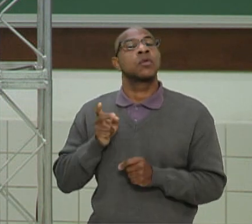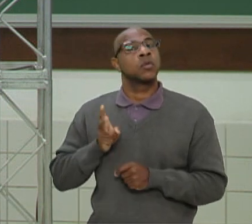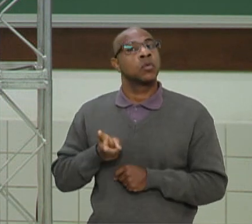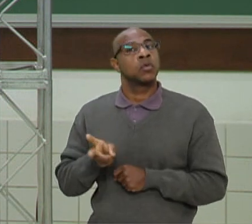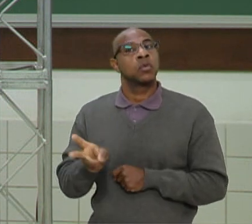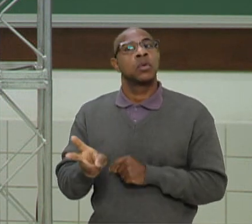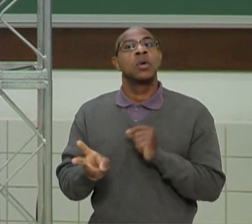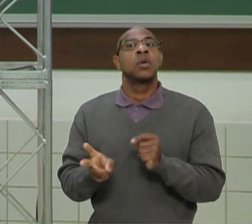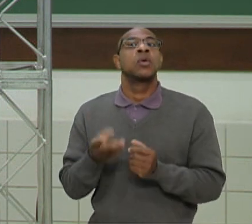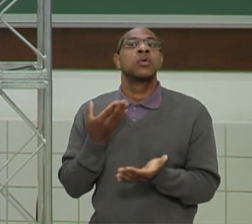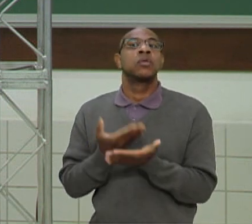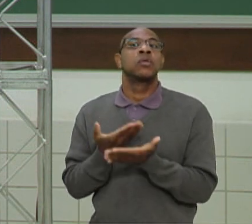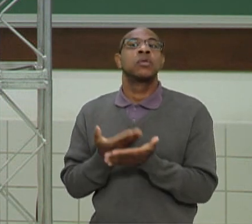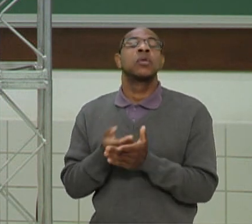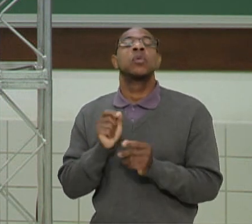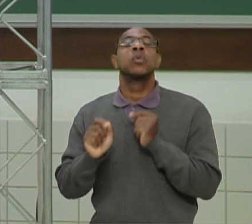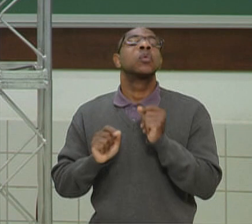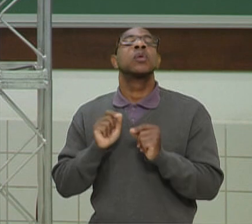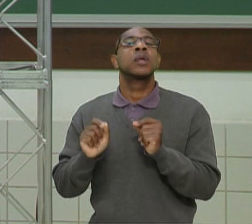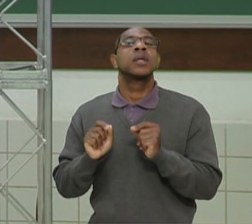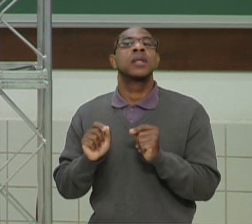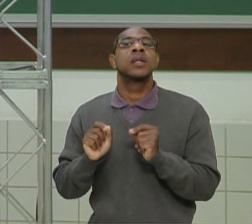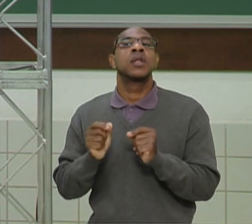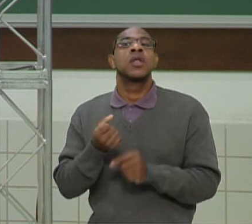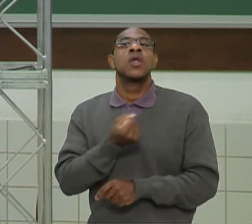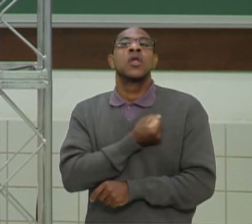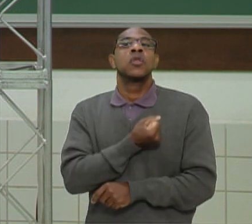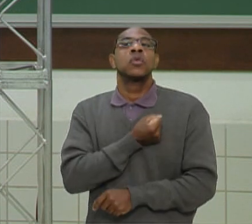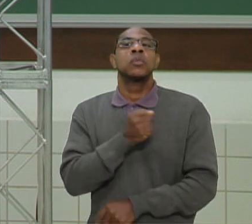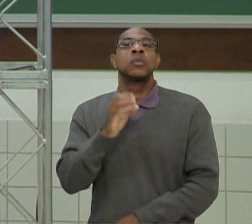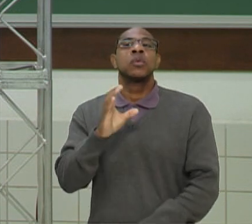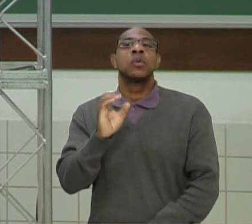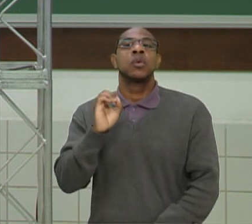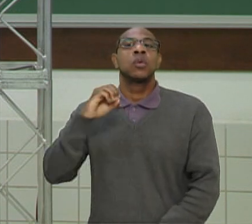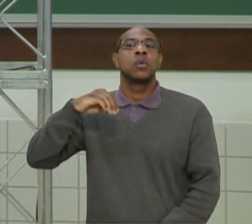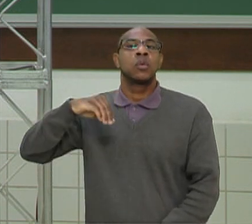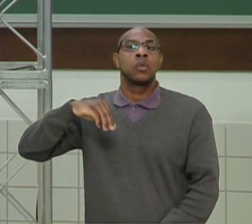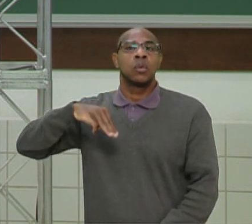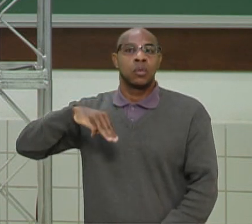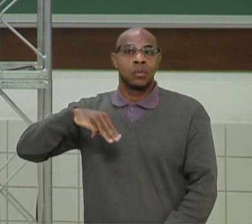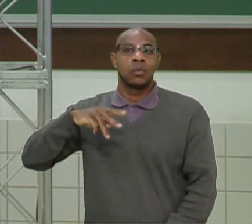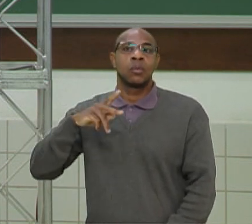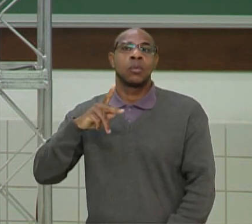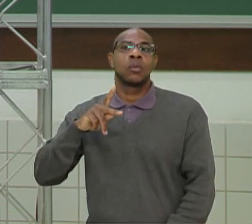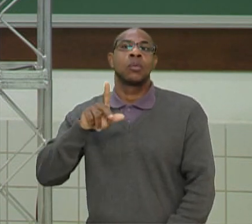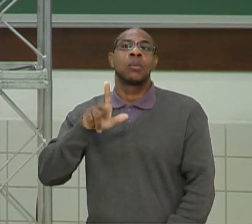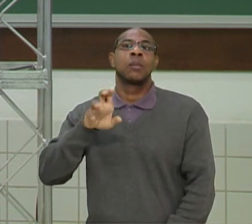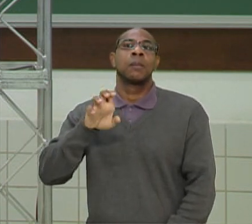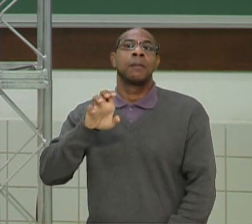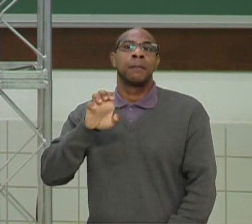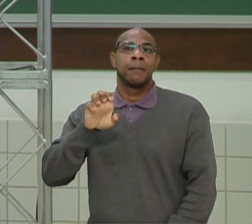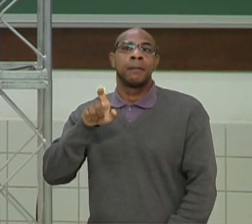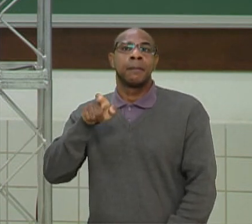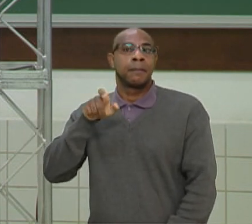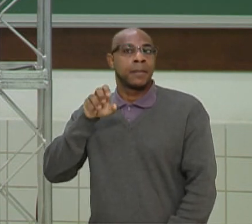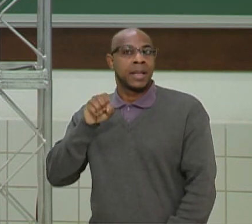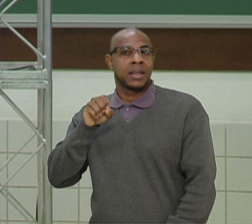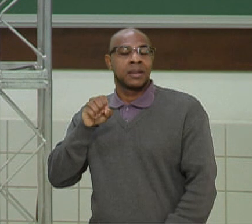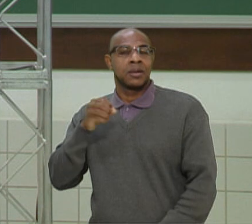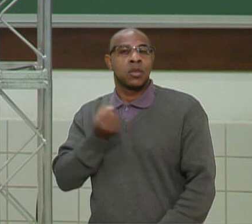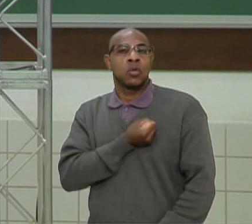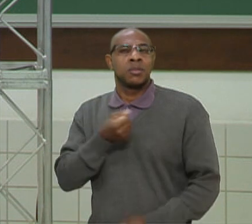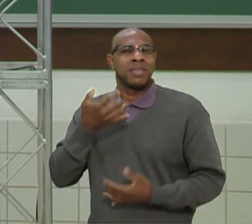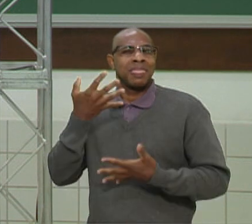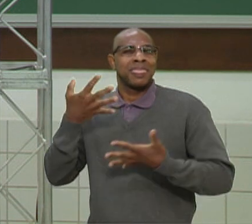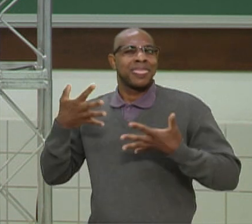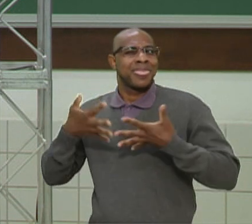nosso estudo sobre os números complexos. Mas antes disso, gente, vamos lembrar que nós temos